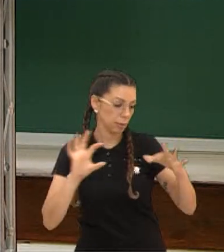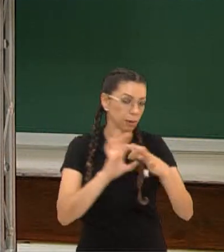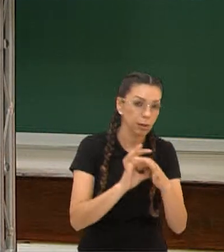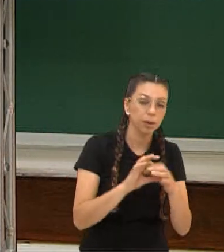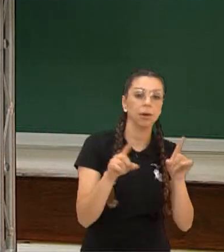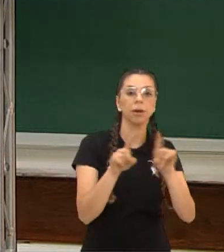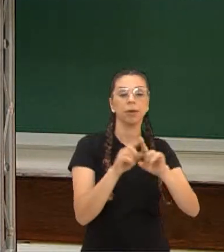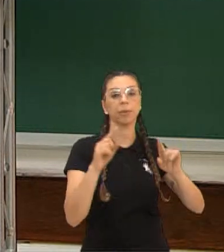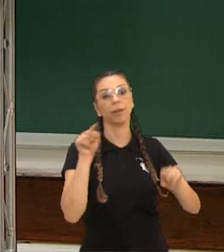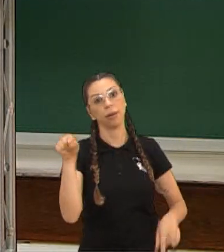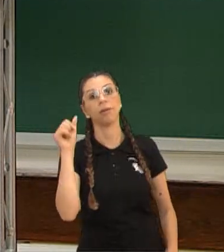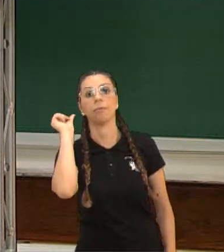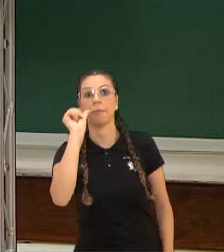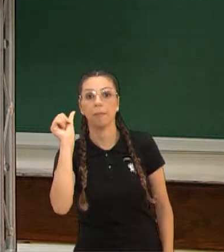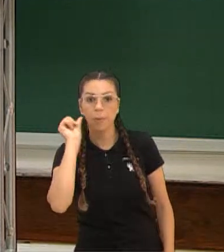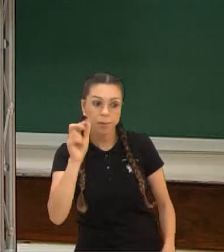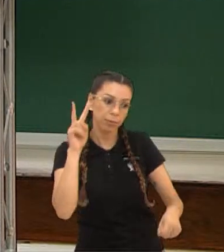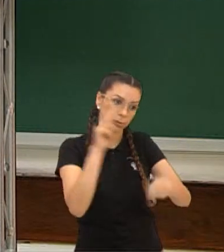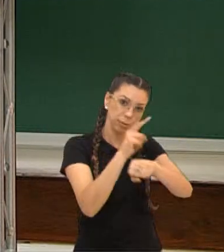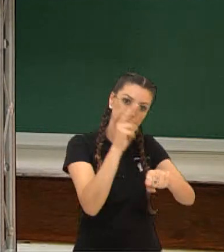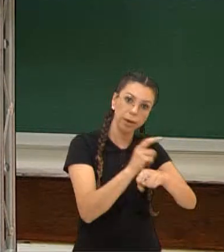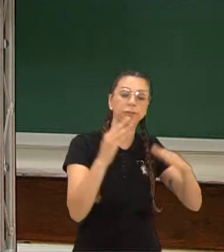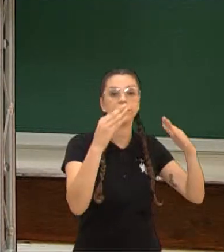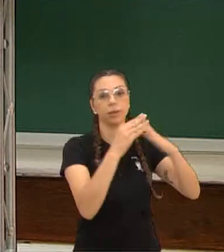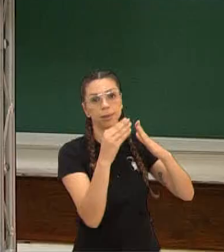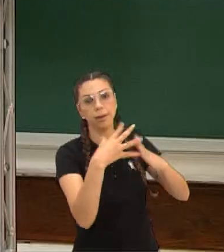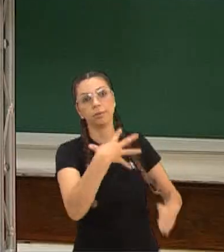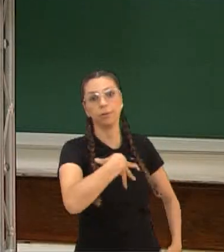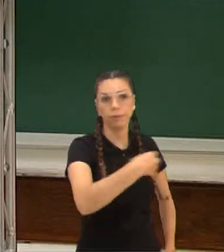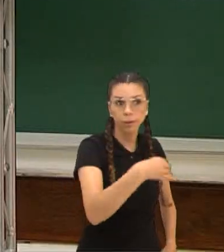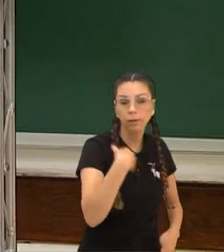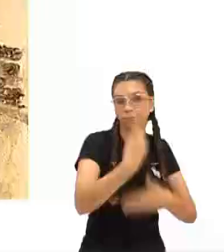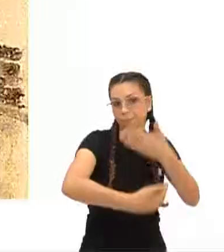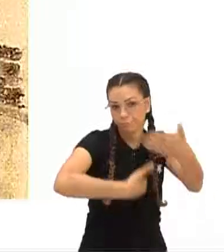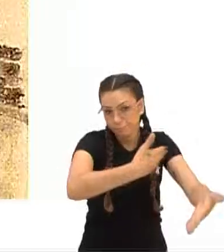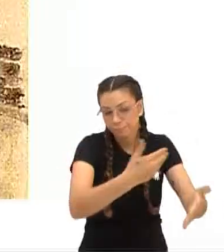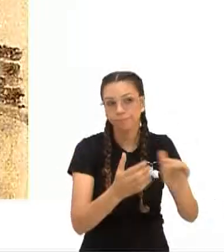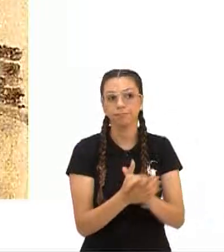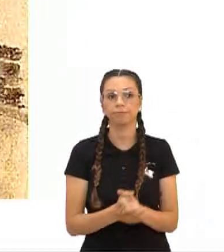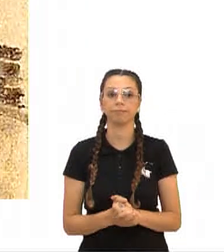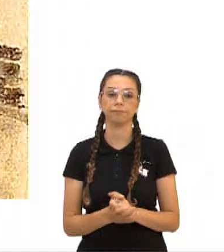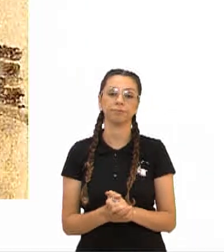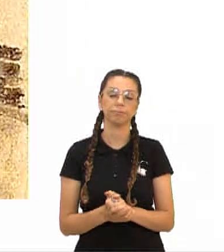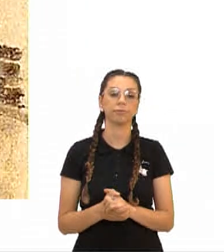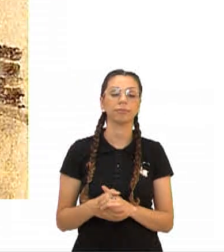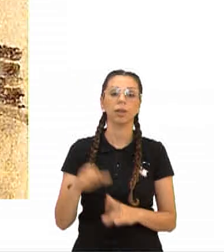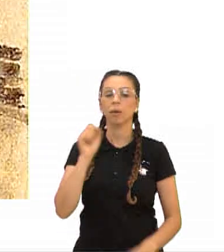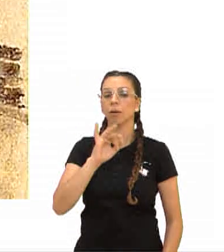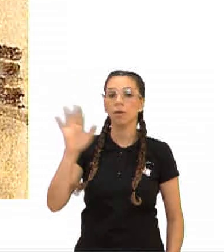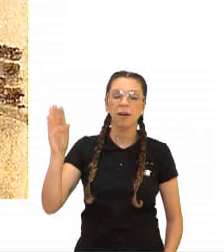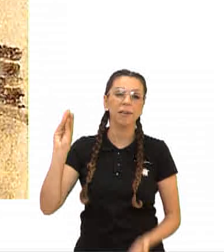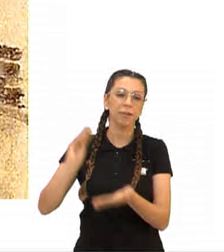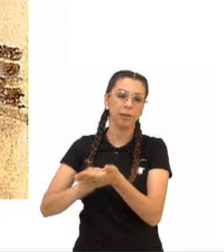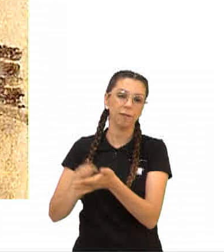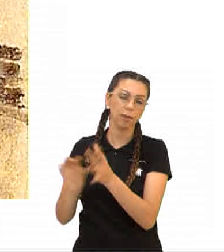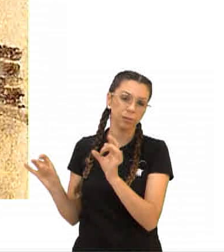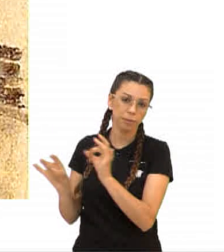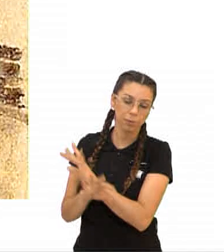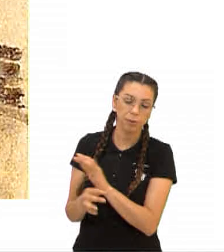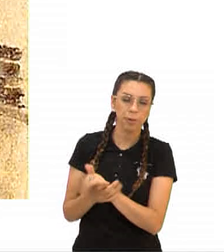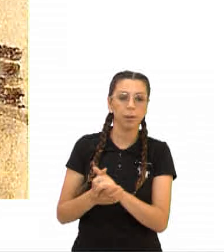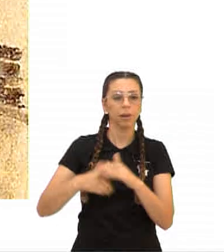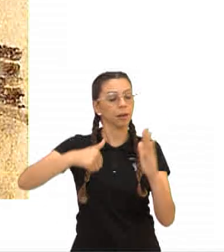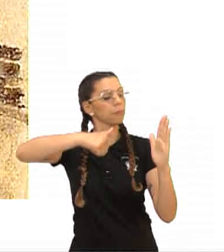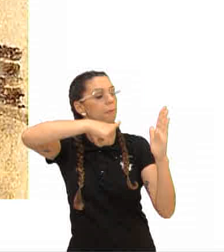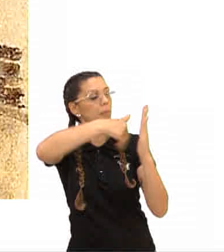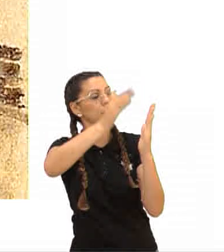ser dona de casa, então muitas de suas obras são seus filhos, por aí vai, né? Então veja aqui a ideia inacabada, e a gente percebe que a pincelada